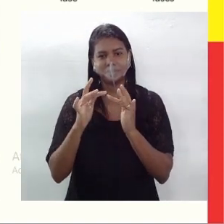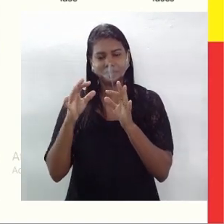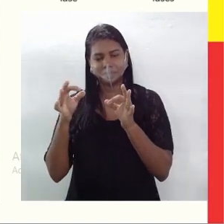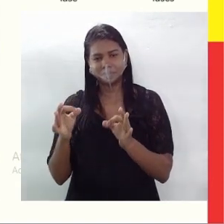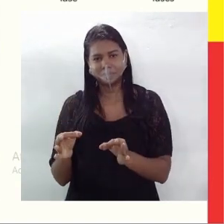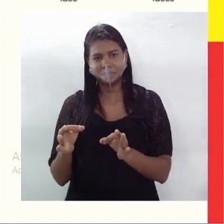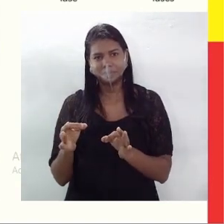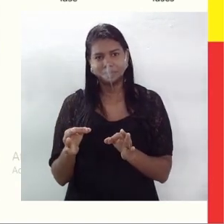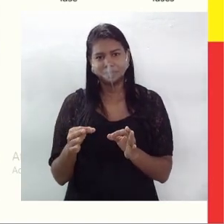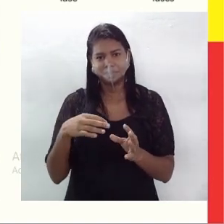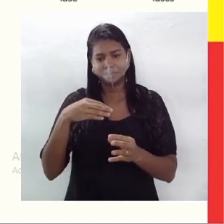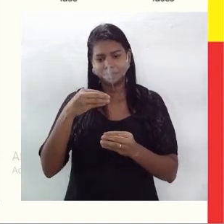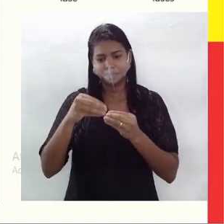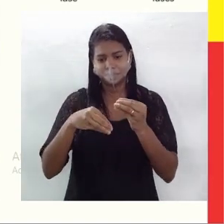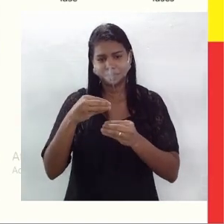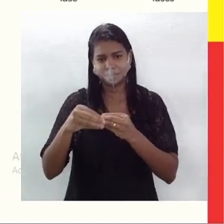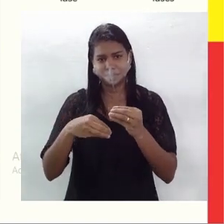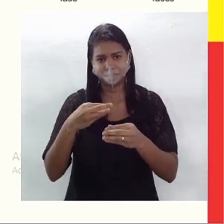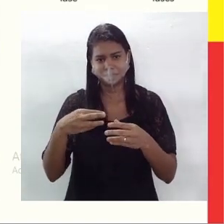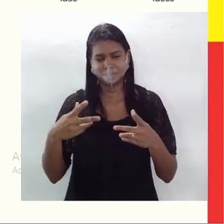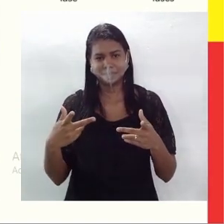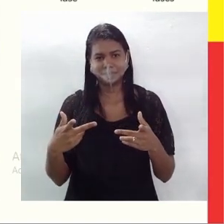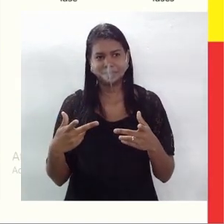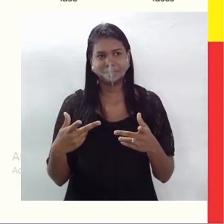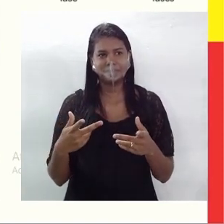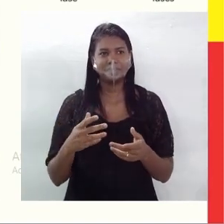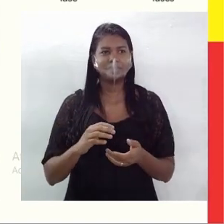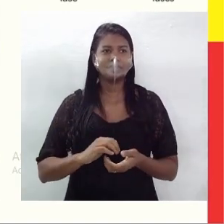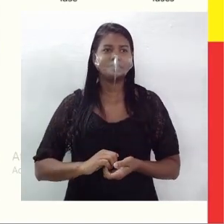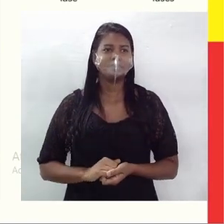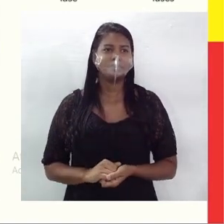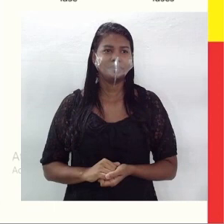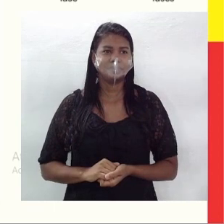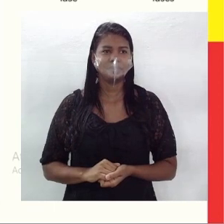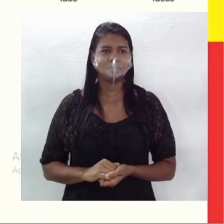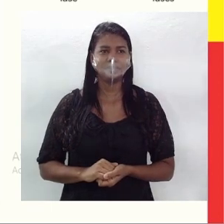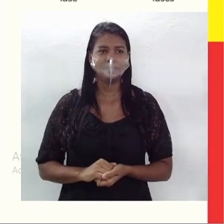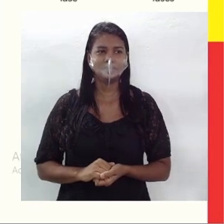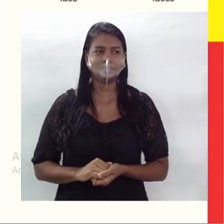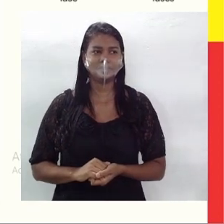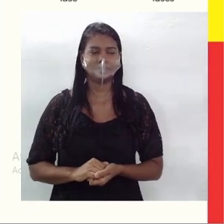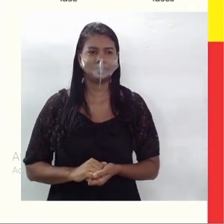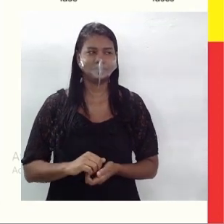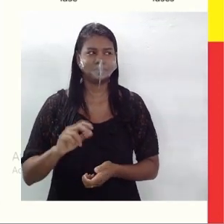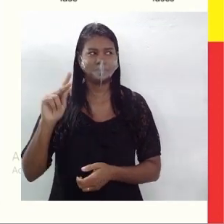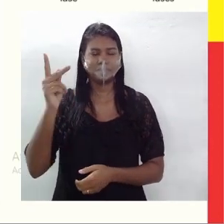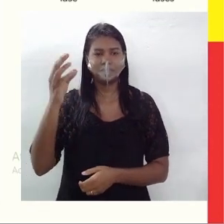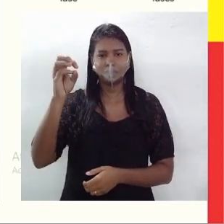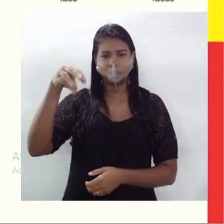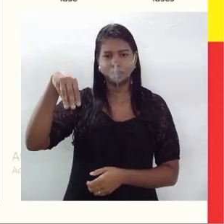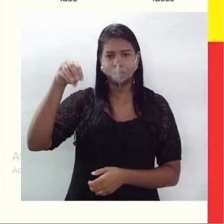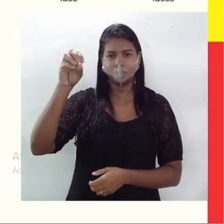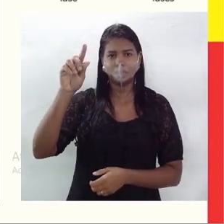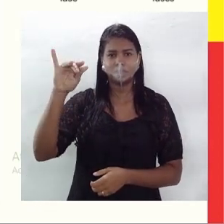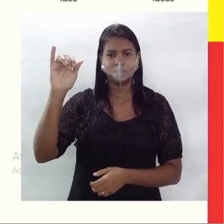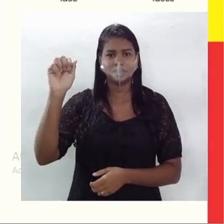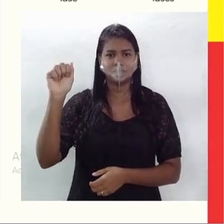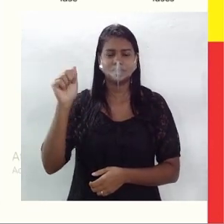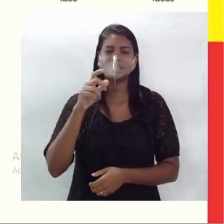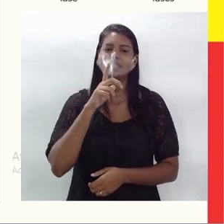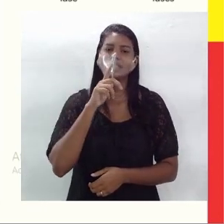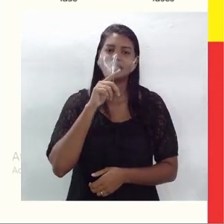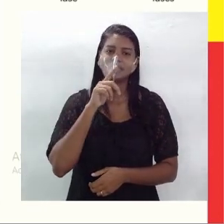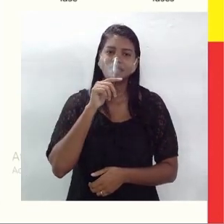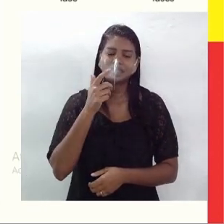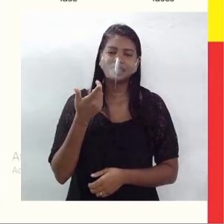fala de submisturas, no caso ali, de misturas que são homogêneos. Então, a água mineral e